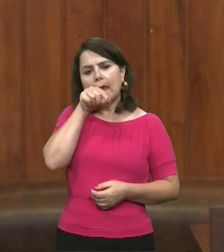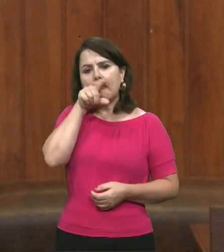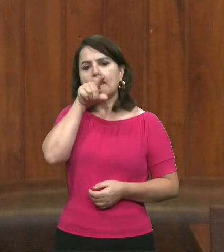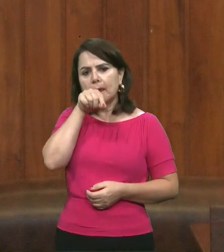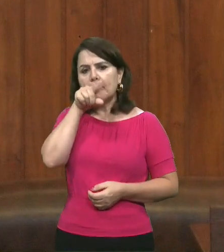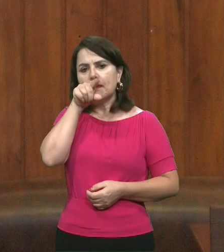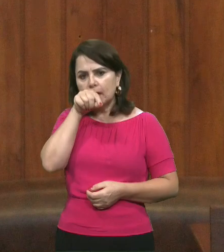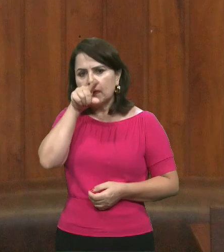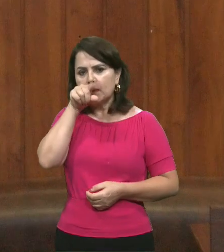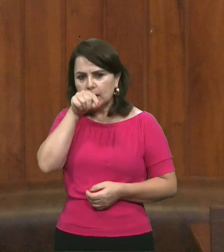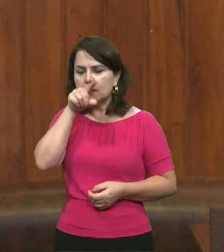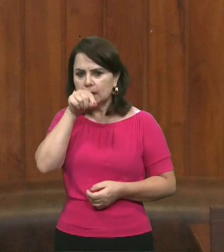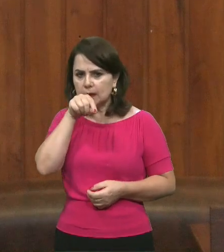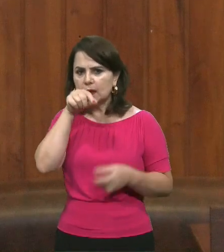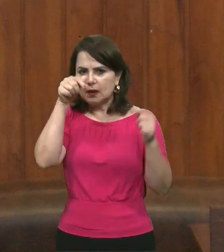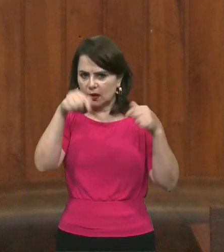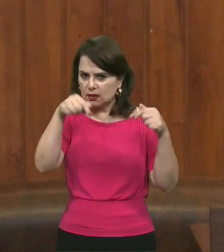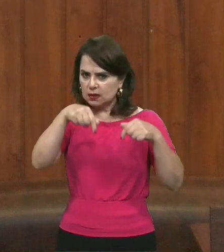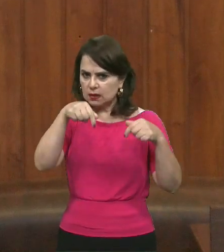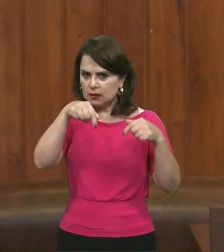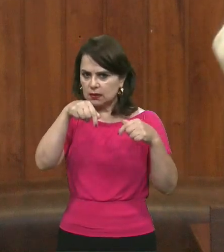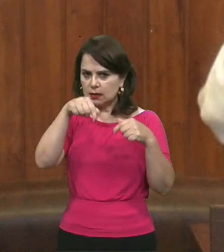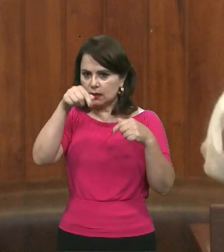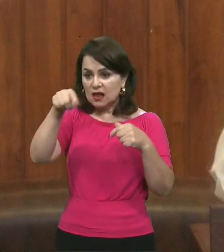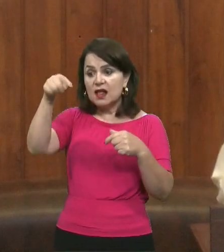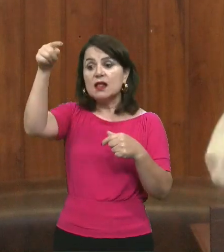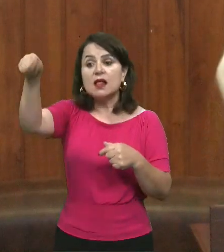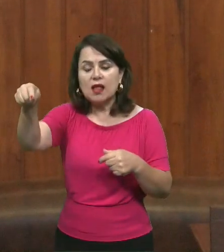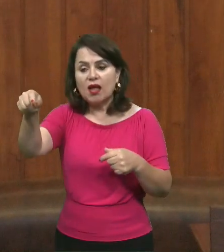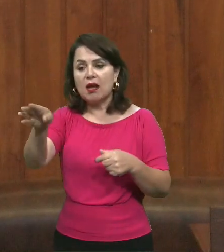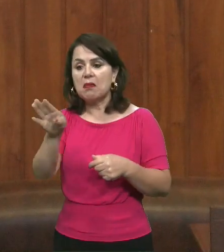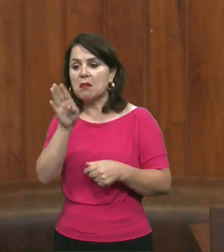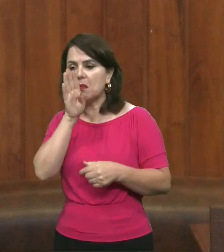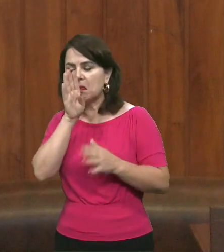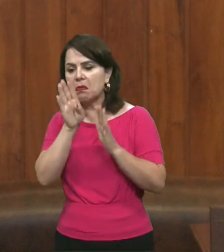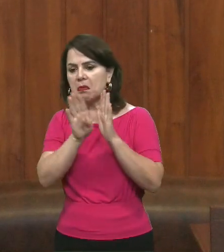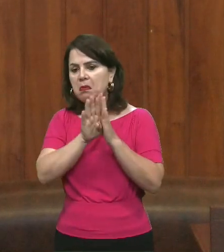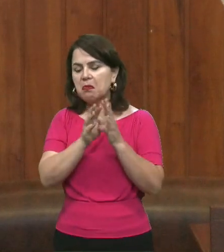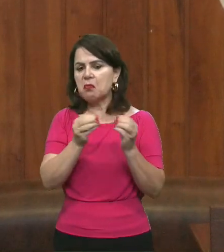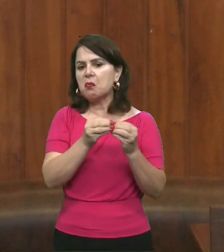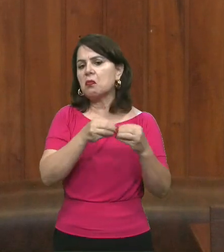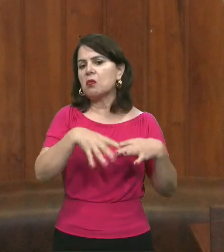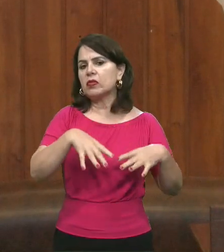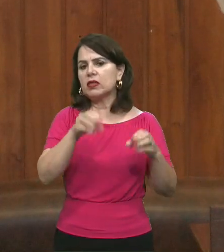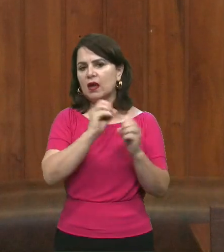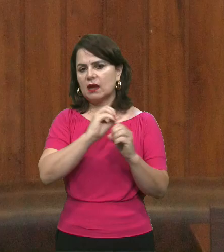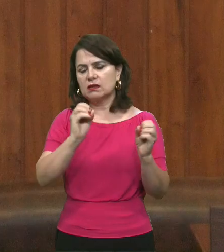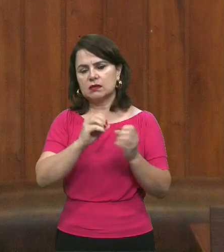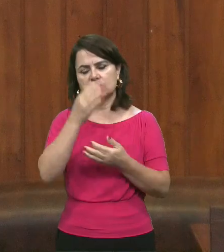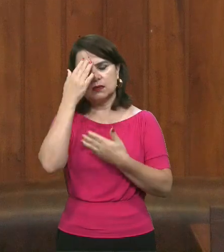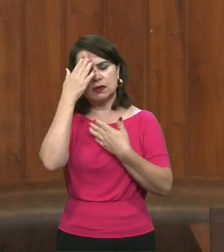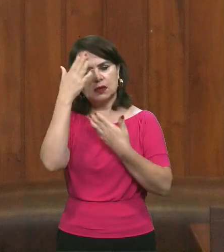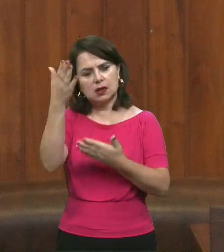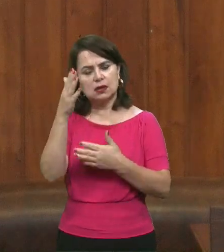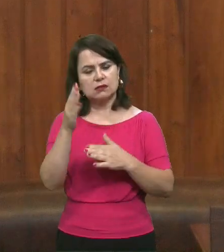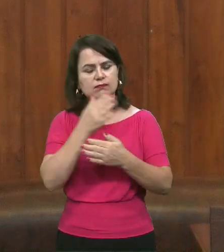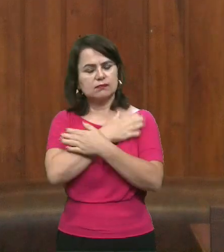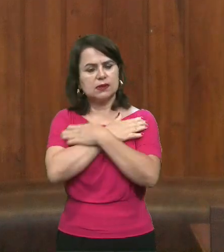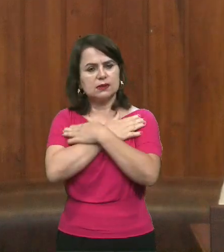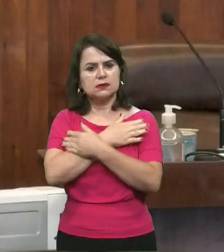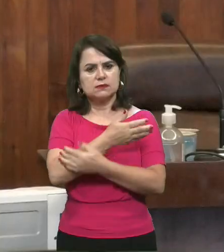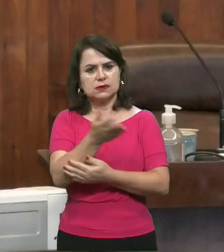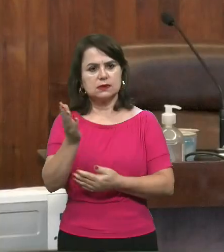cacareja, aqui, ali não vota, não bota o ovo. Muito obrigado, um abraço a todos, muito